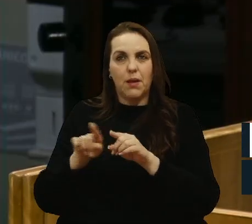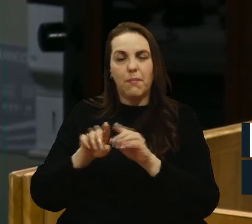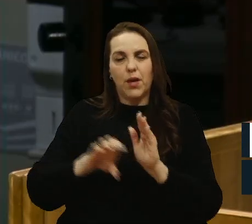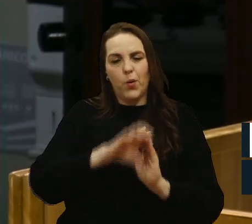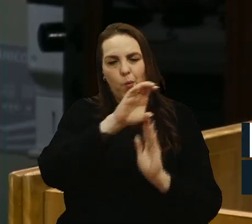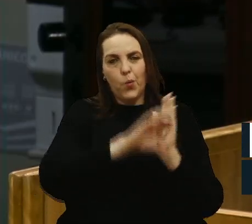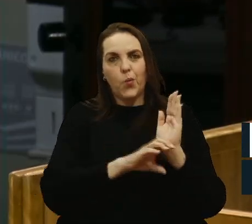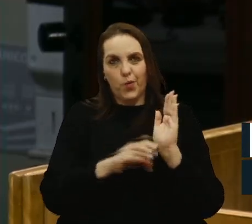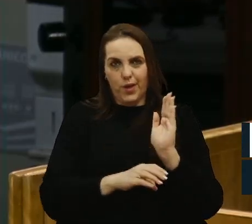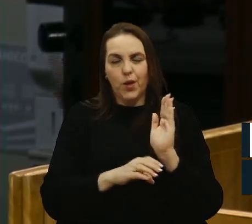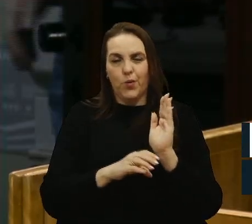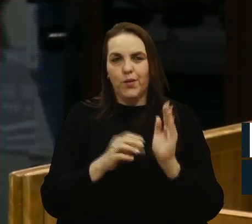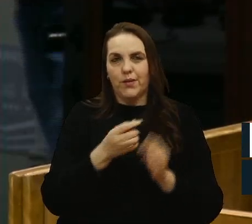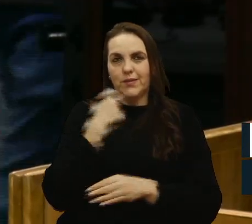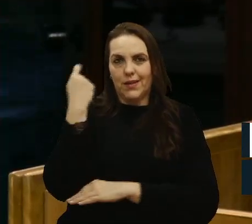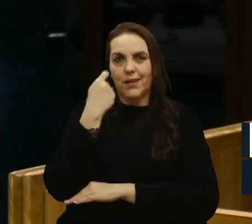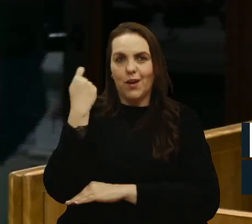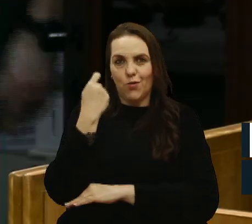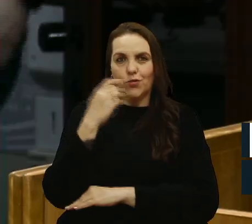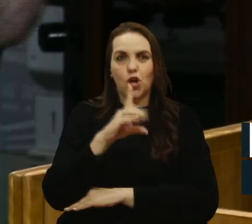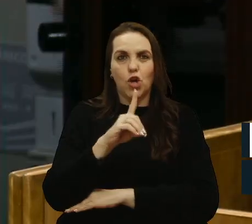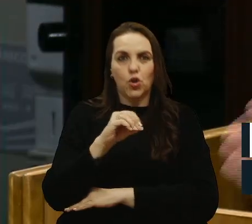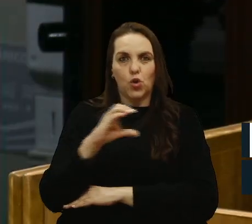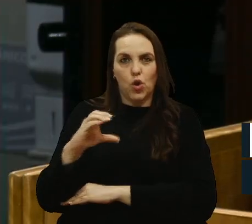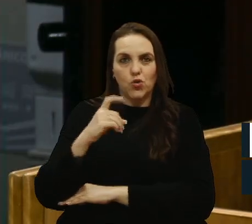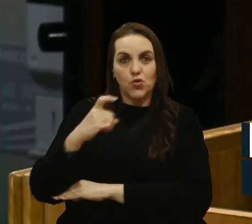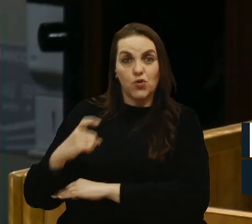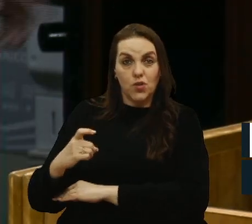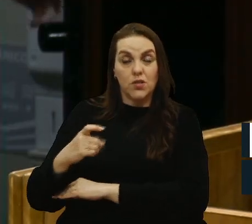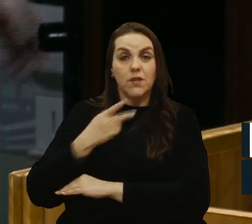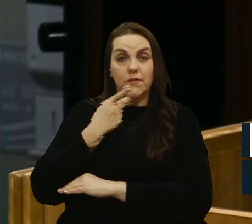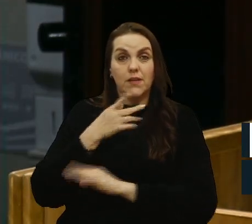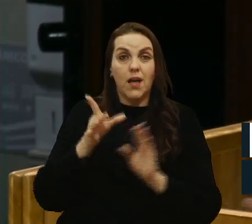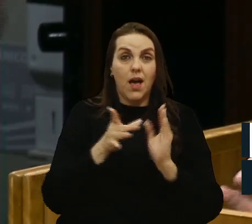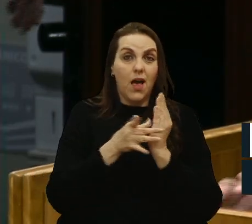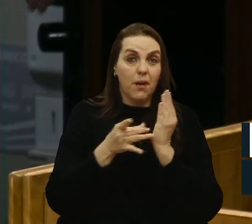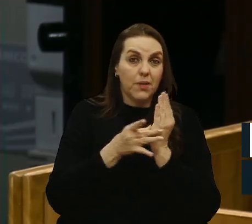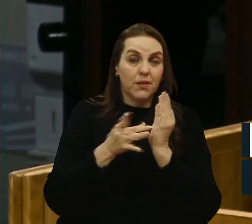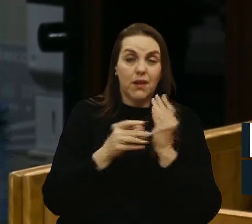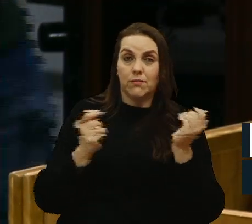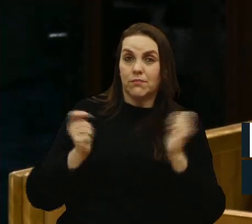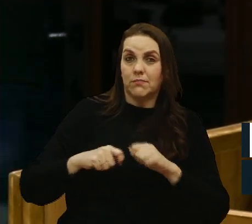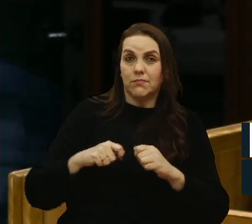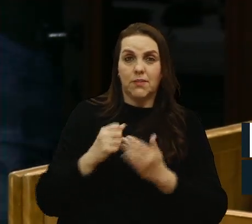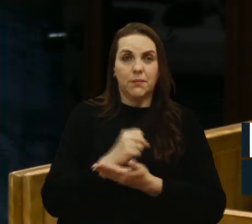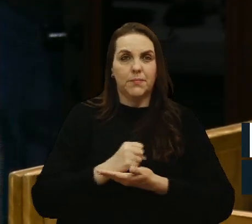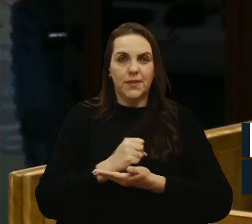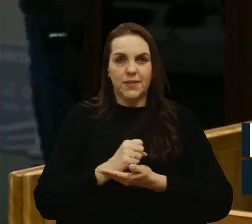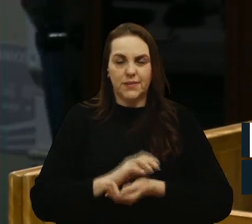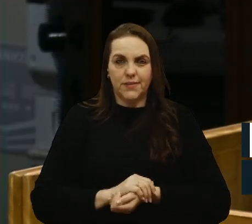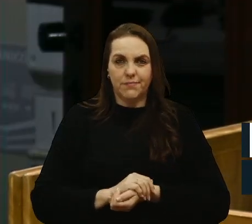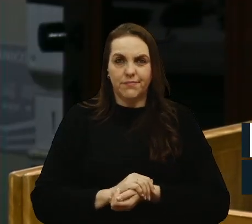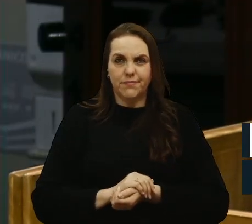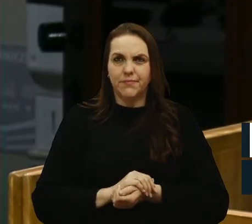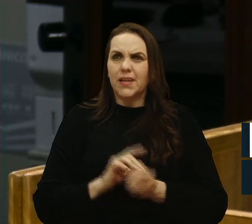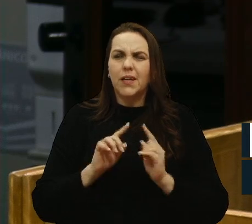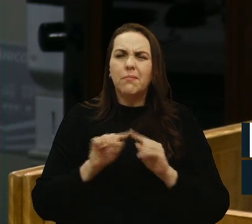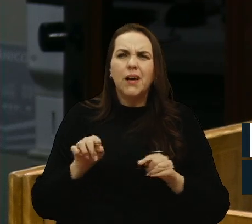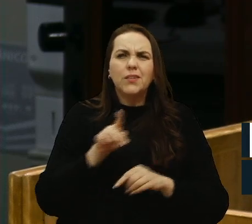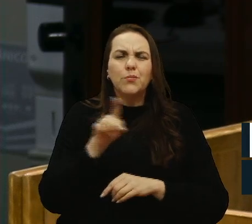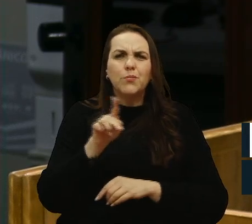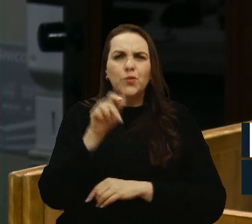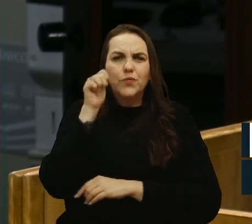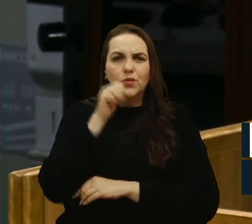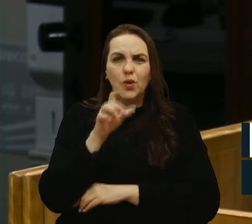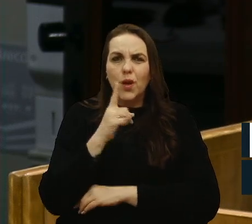ou o DOC-X estabelecem como habilidades e competências básicas. Mas, professora Rose